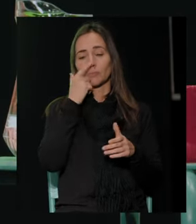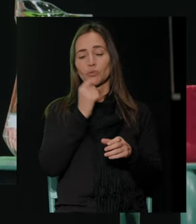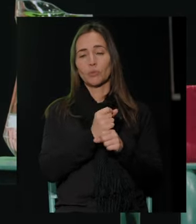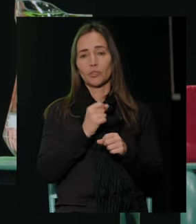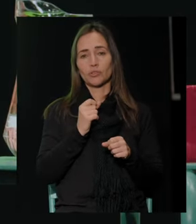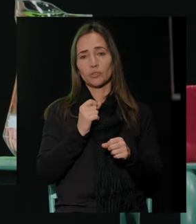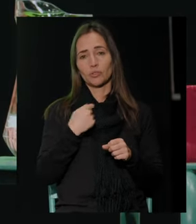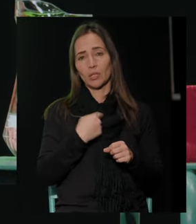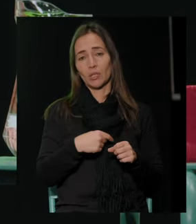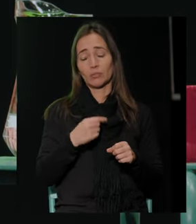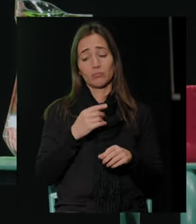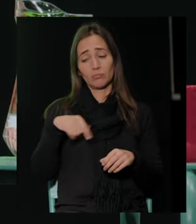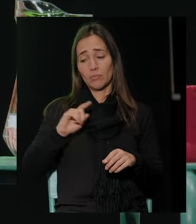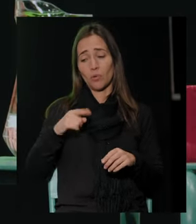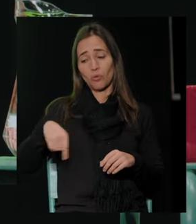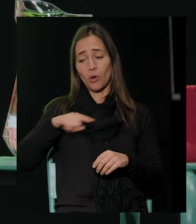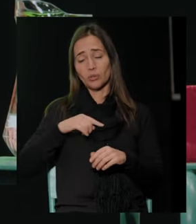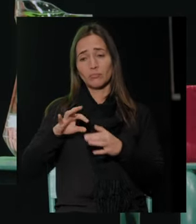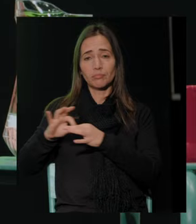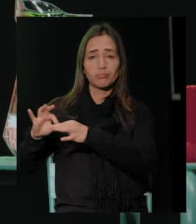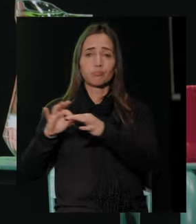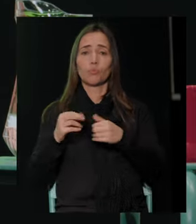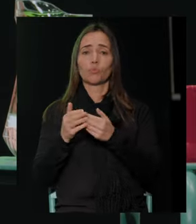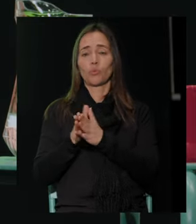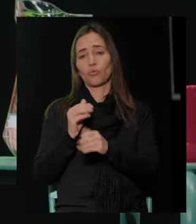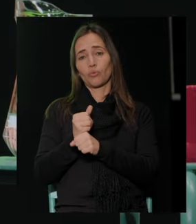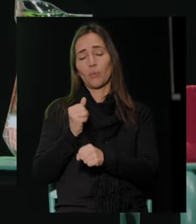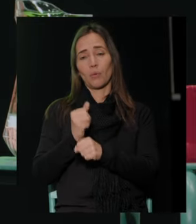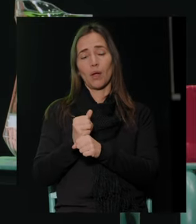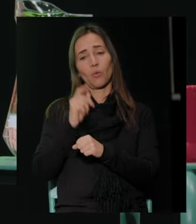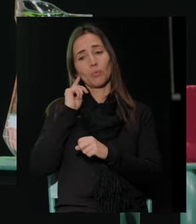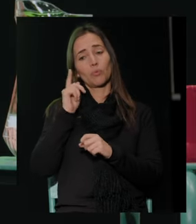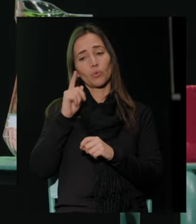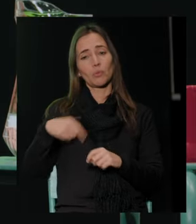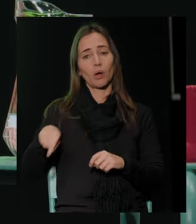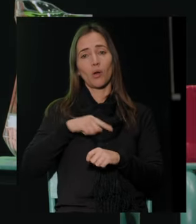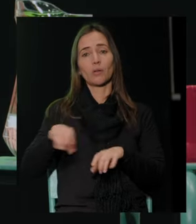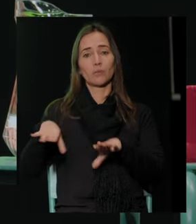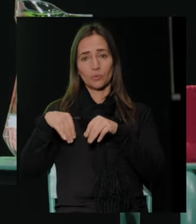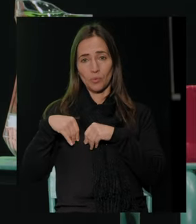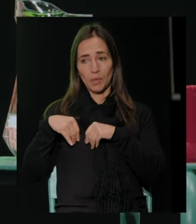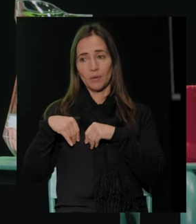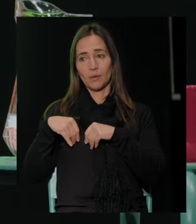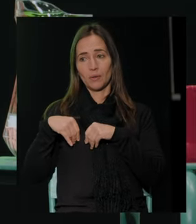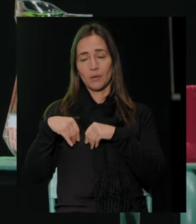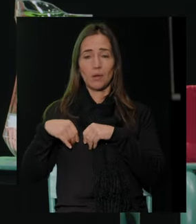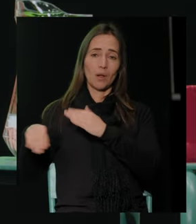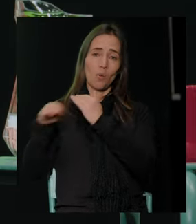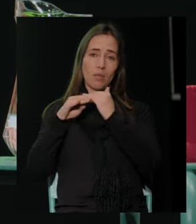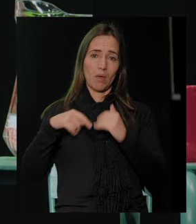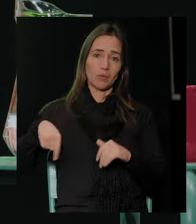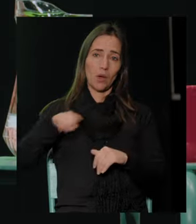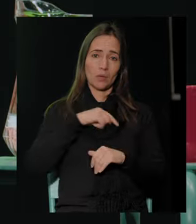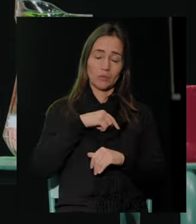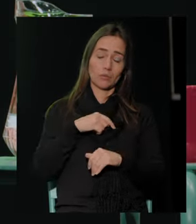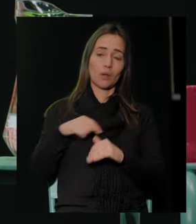daí a fraternidade operária, porque vem na sequência disso também cá em Portugal, o que nos interessa é assumir a nossa igualdade, não é? No